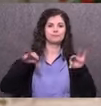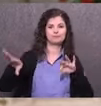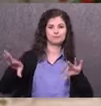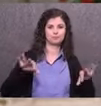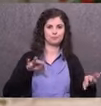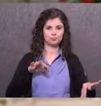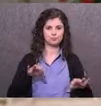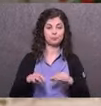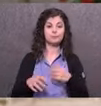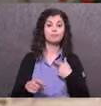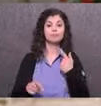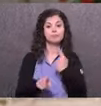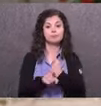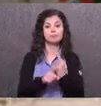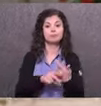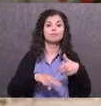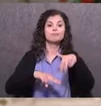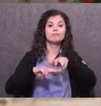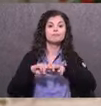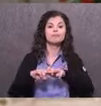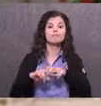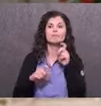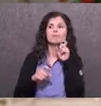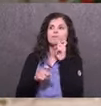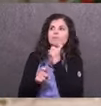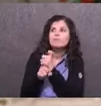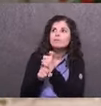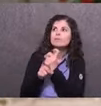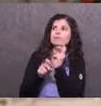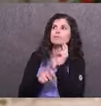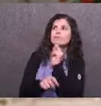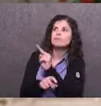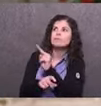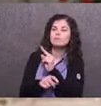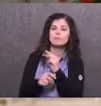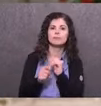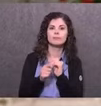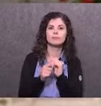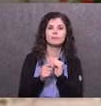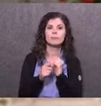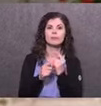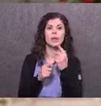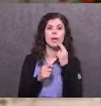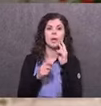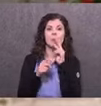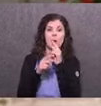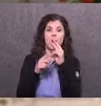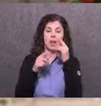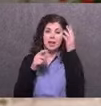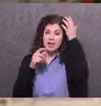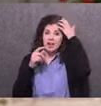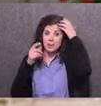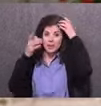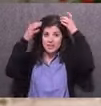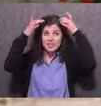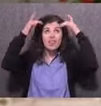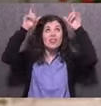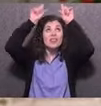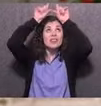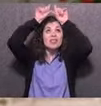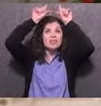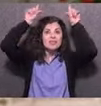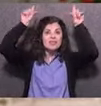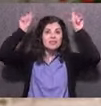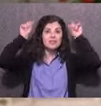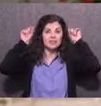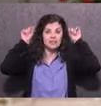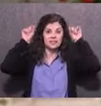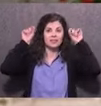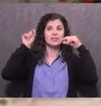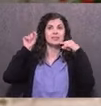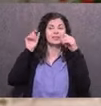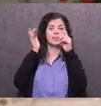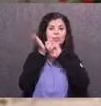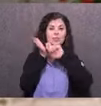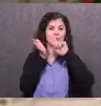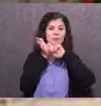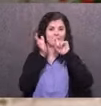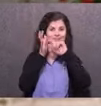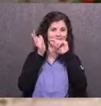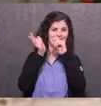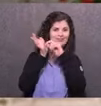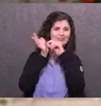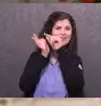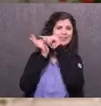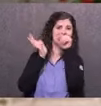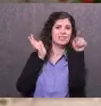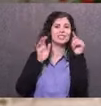sentados, a guardá-lo. Por cima da sua cabeça puseram um letreiro, indicando a causa da sua